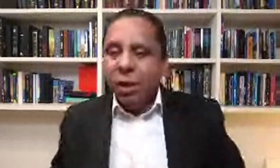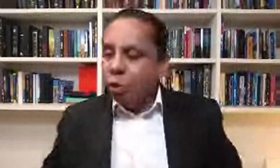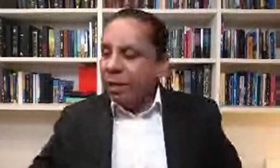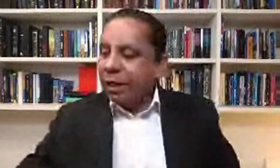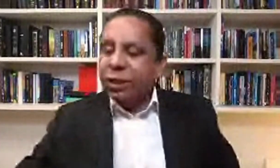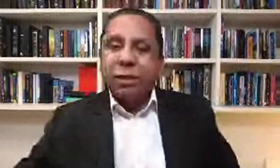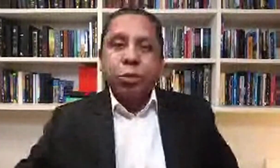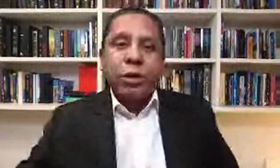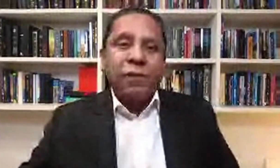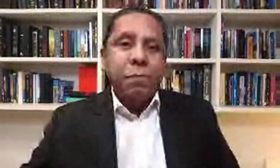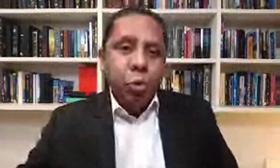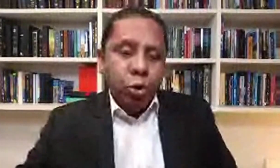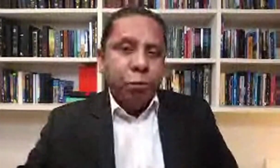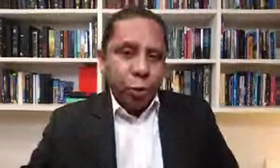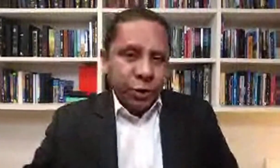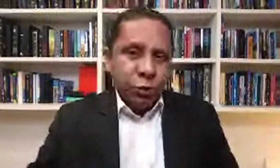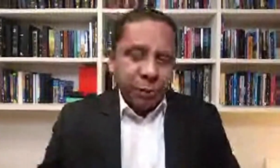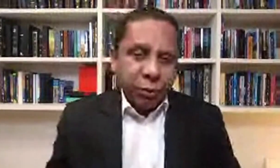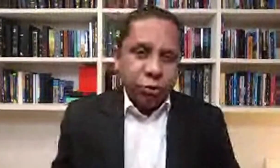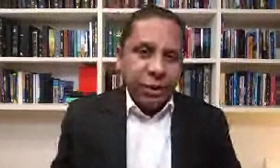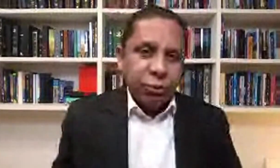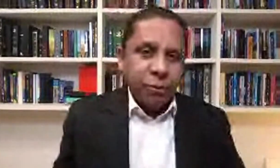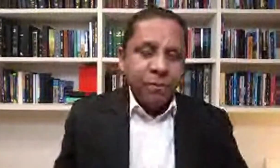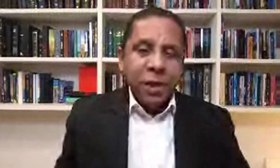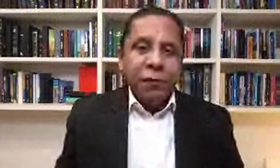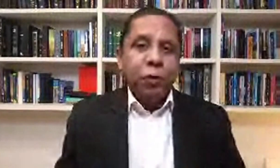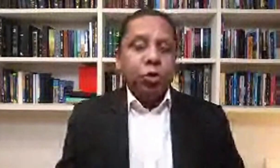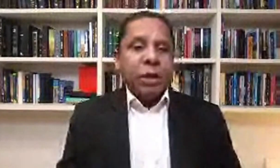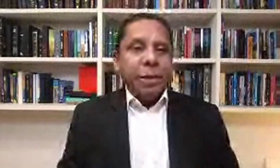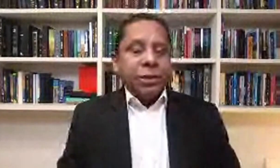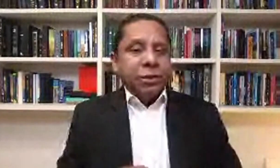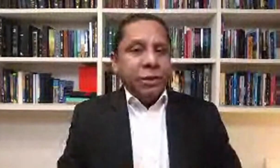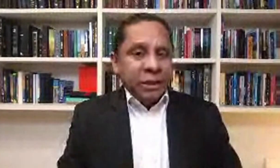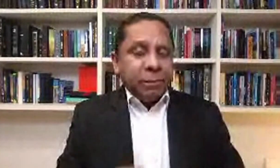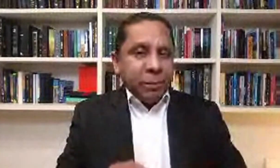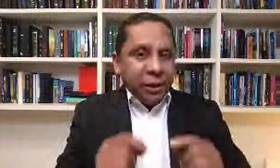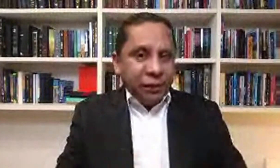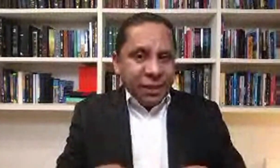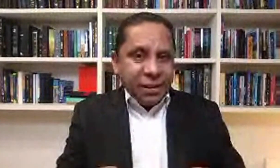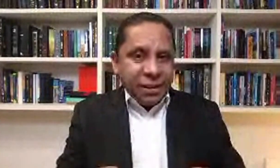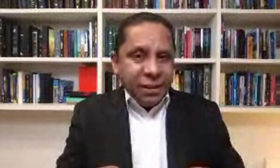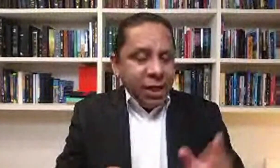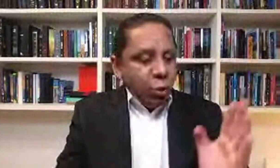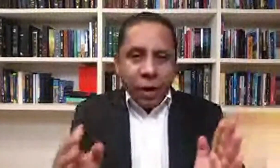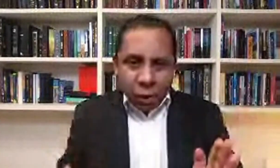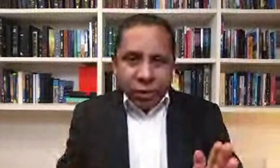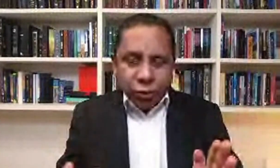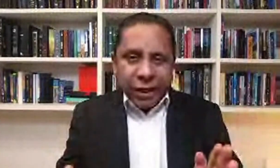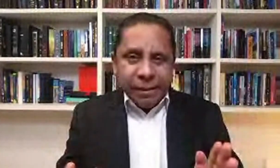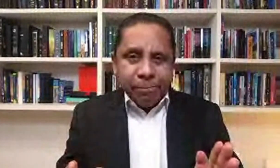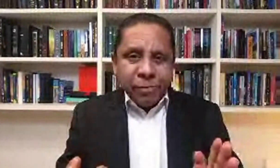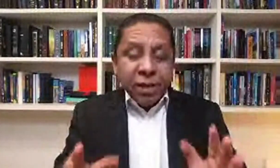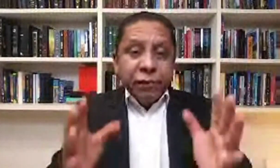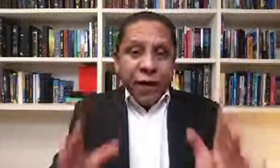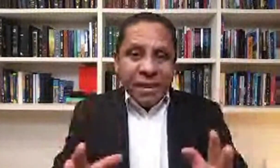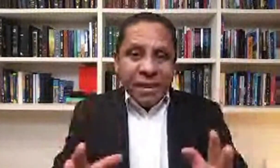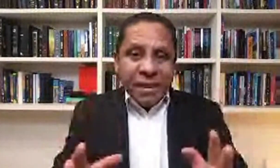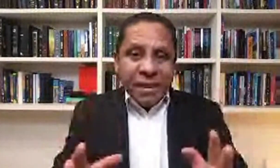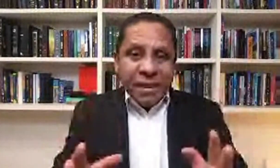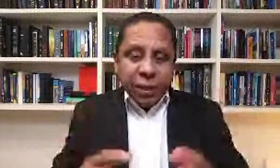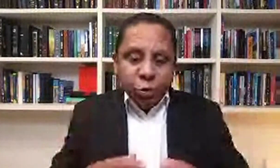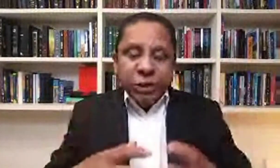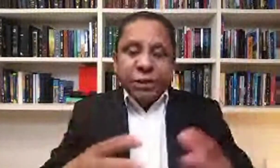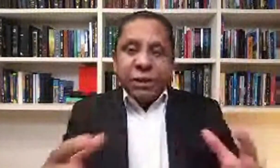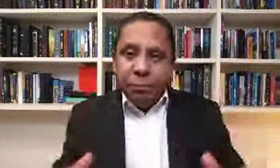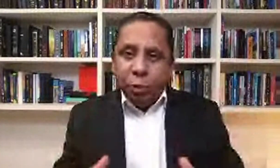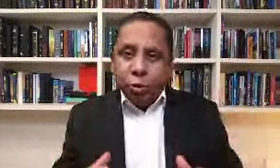consagrada, uma igreja que buscava muito o poder do Espírito Santo, e foi justamente nessa primeira fase, do ano ao ano 100, fase